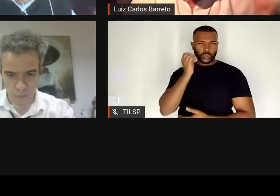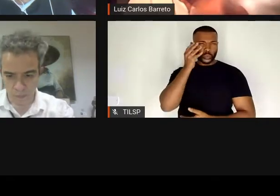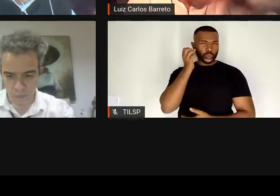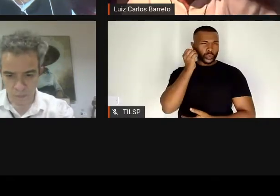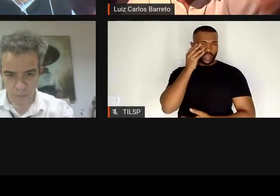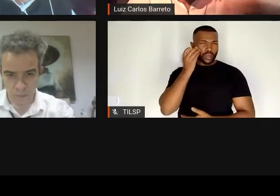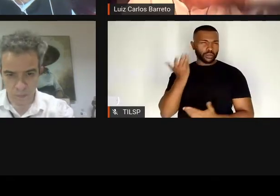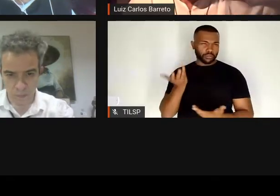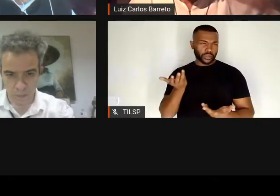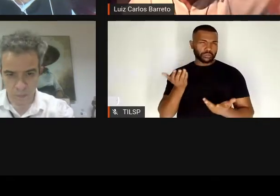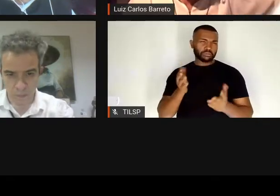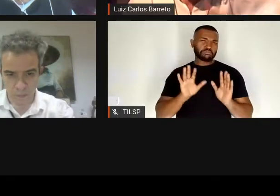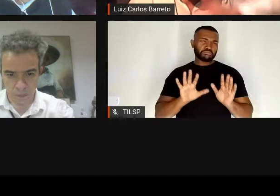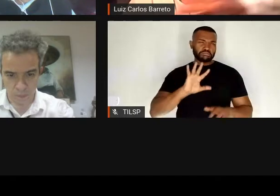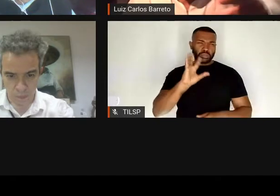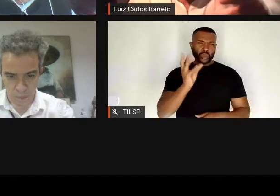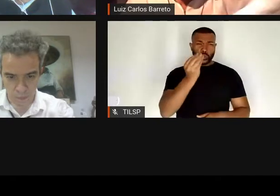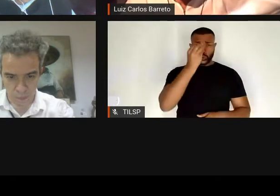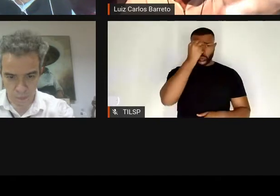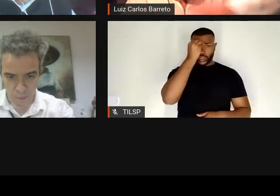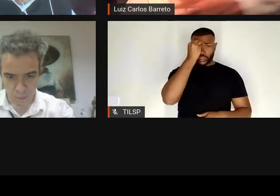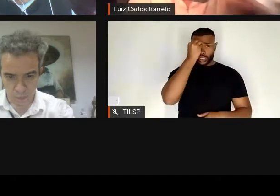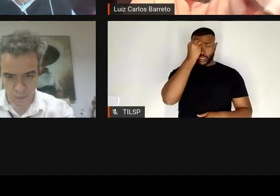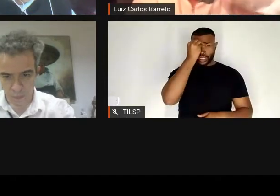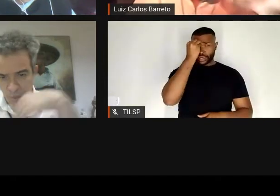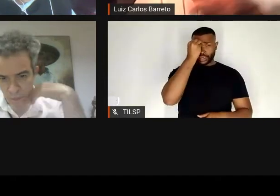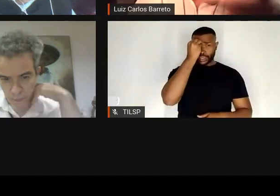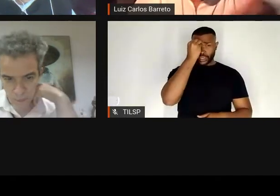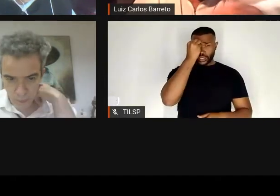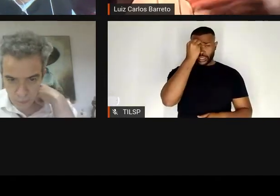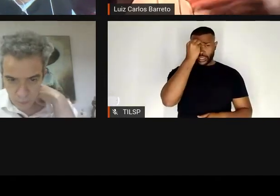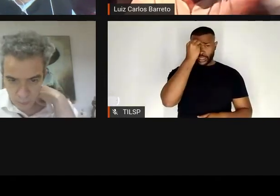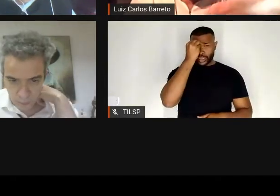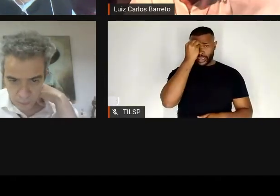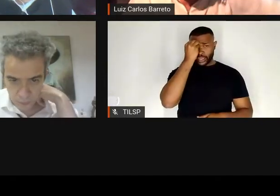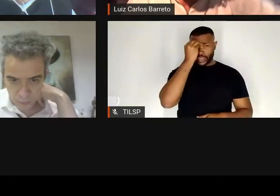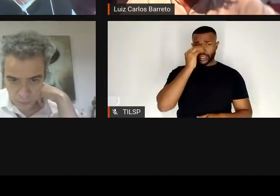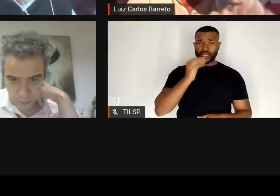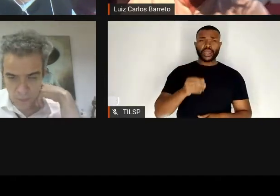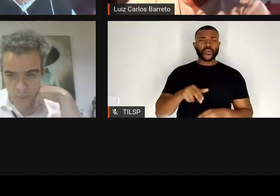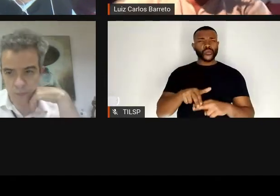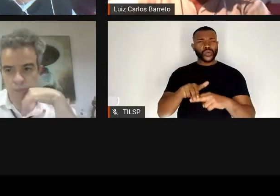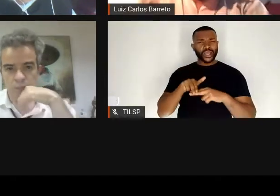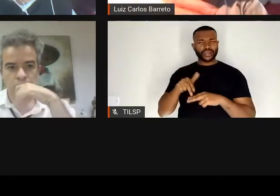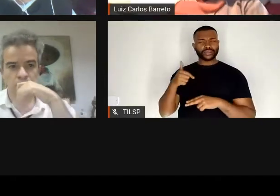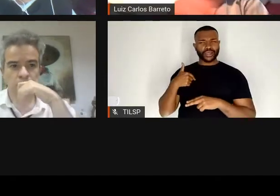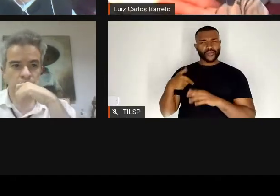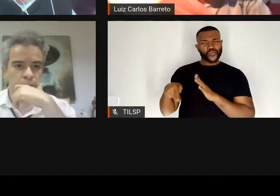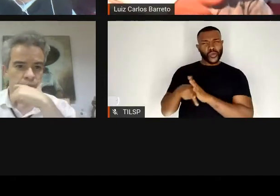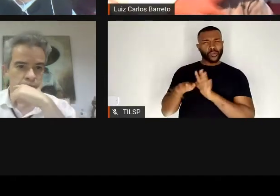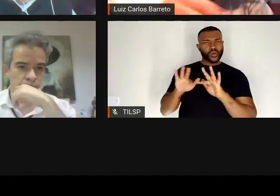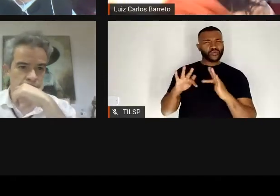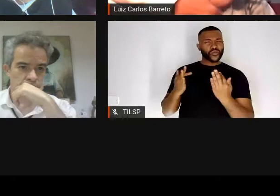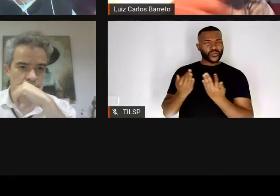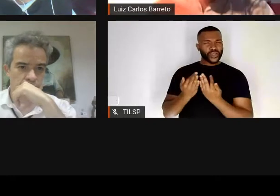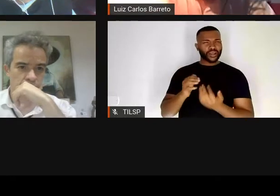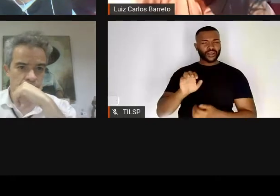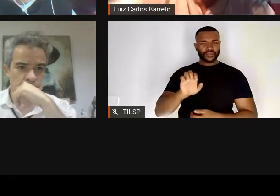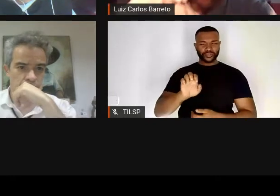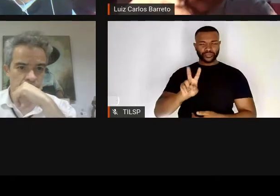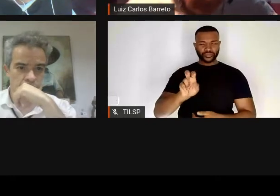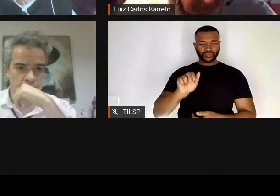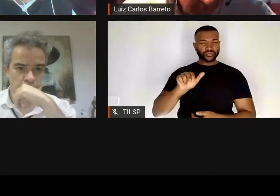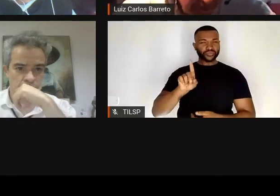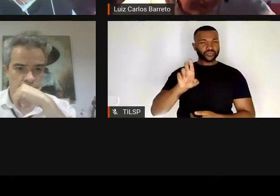só guardei meio por um parentesco com o Evandro, que nos